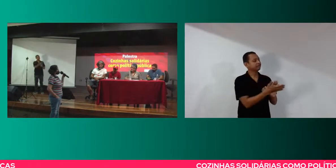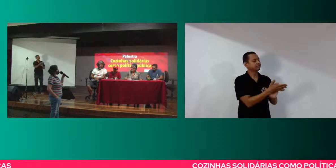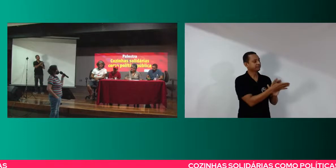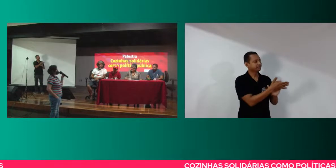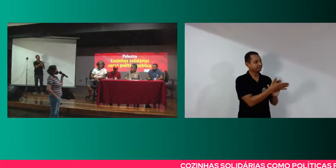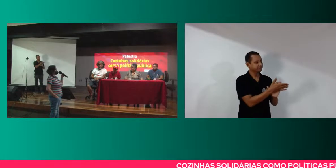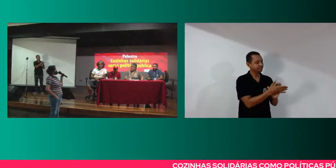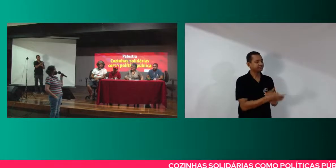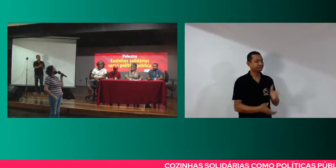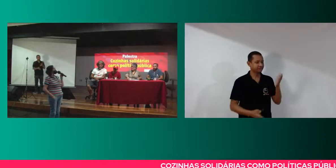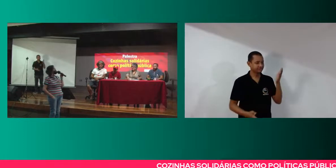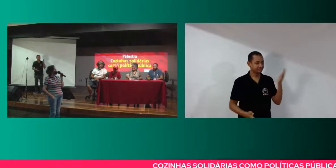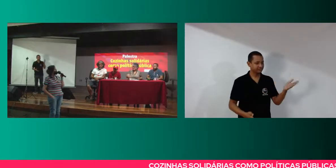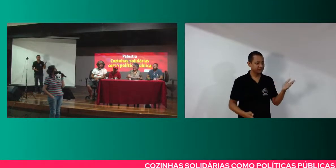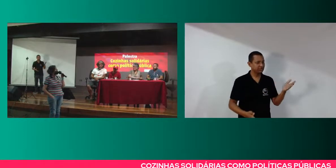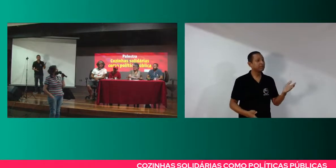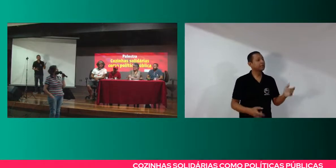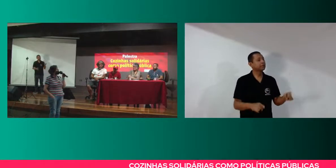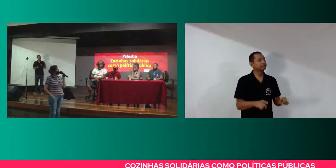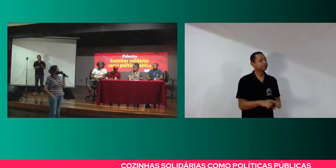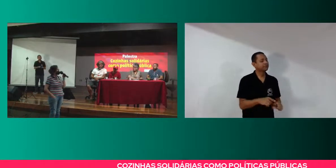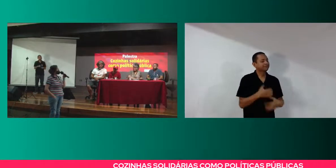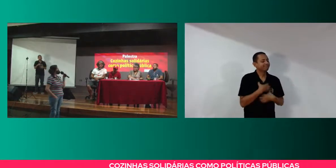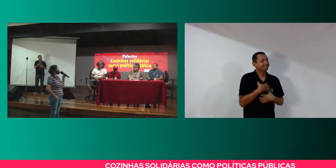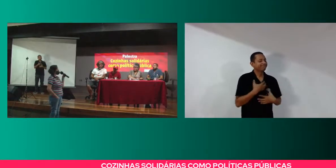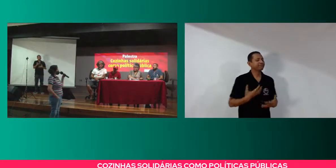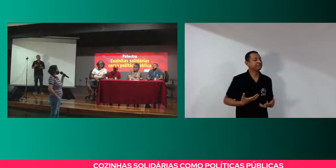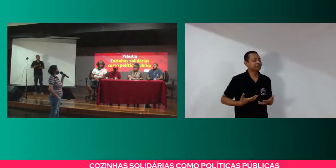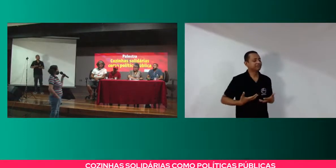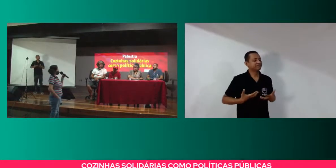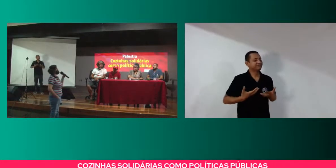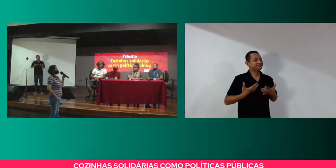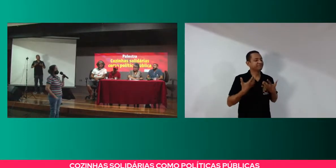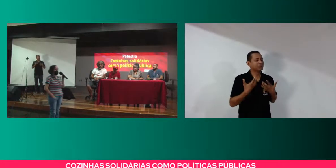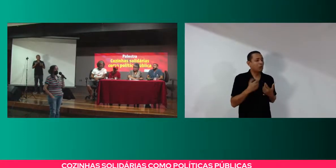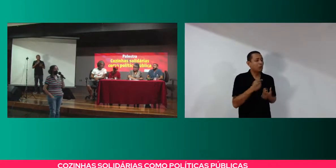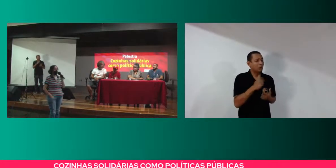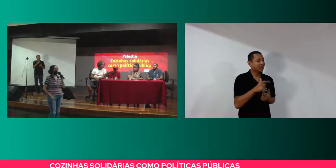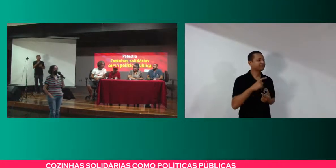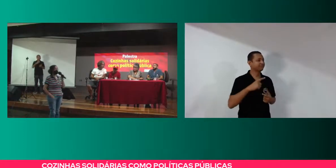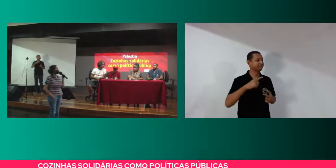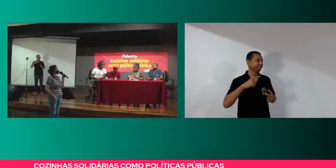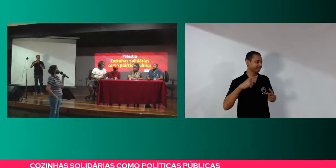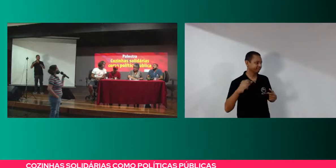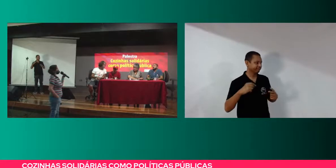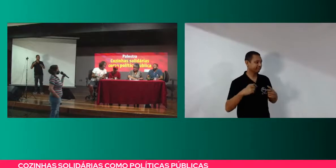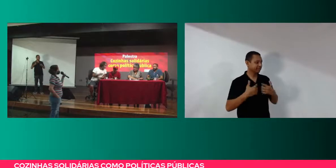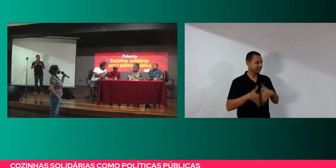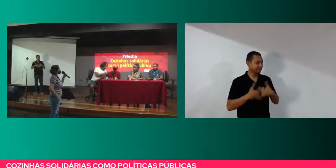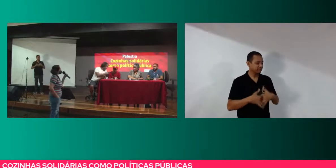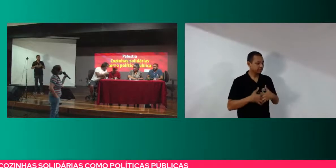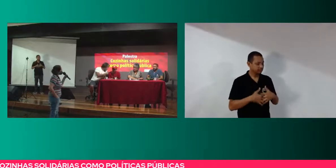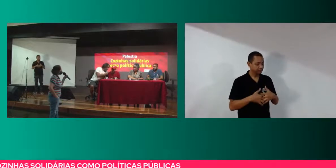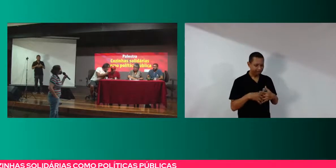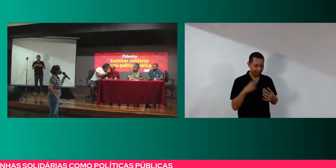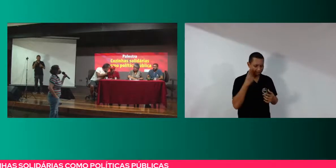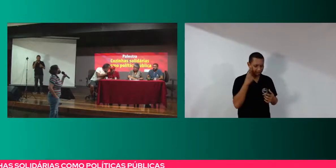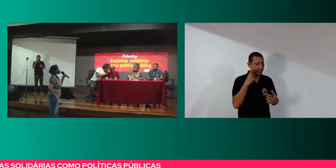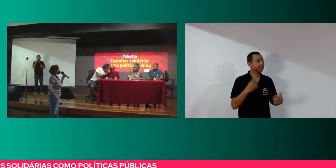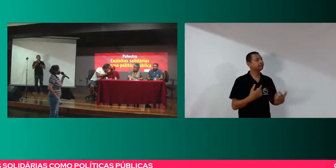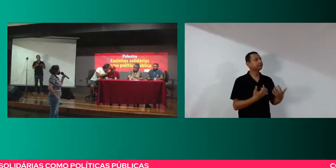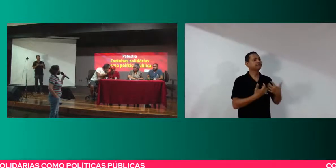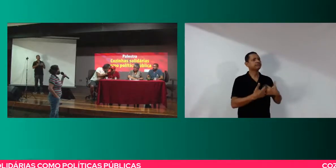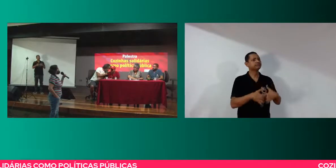meu orgulho muito apelado está quase saindo da instituição né mas me orgulha muito ver que o IFCE é está se abrindo